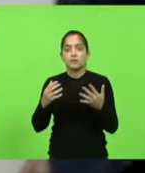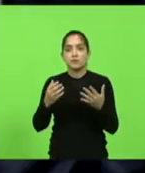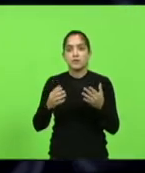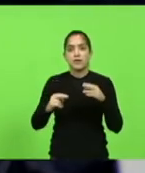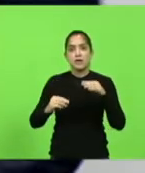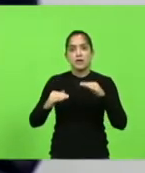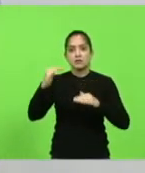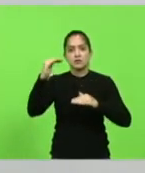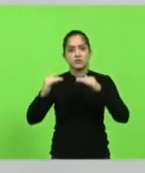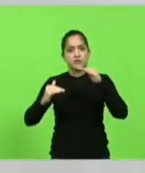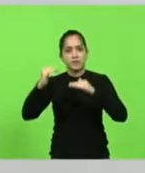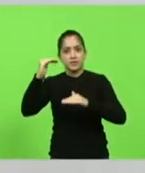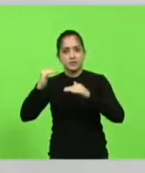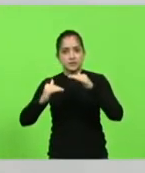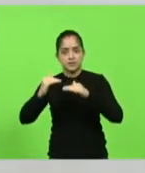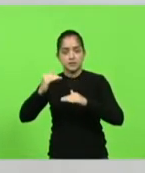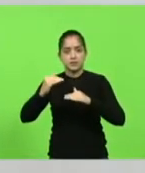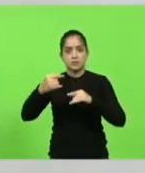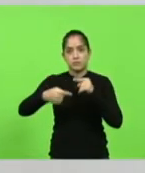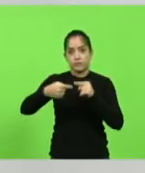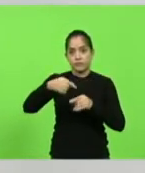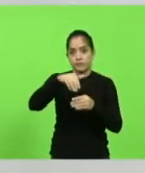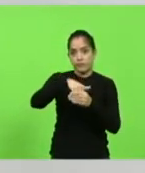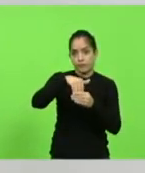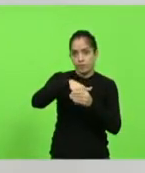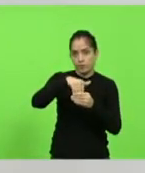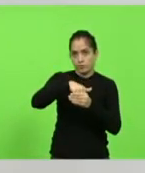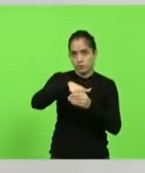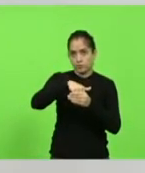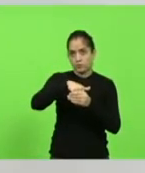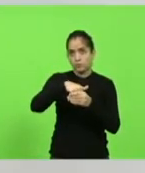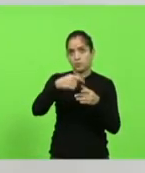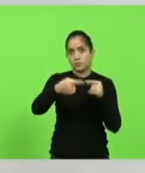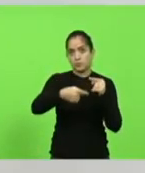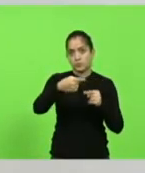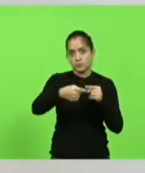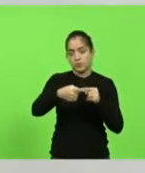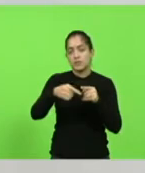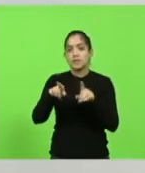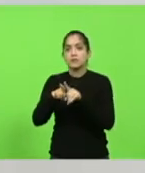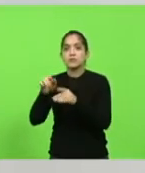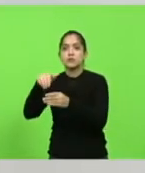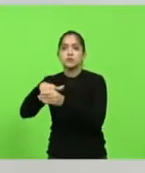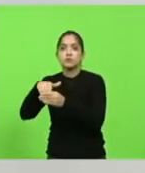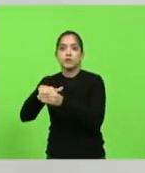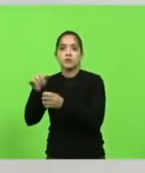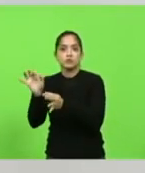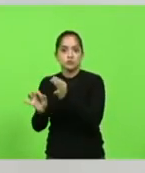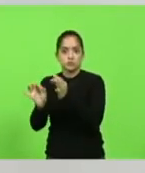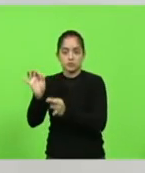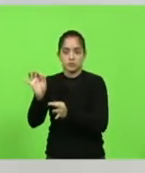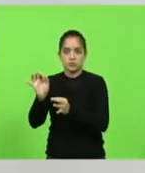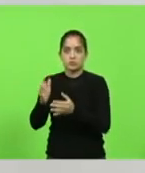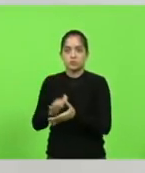do voto político e do voto jurídico. Quando eu